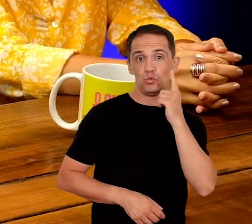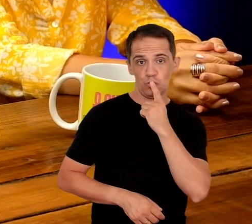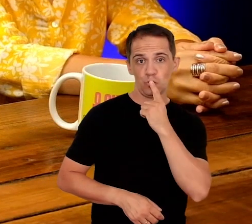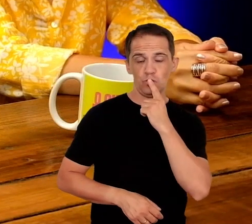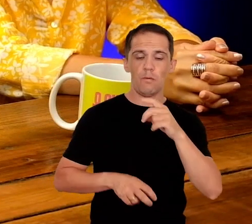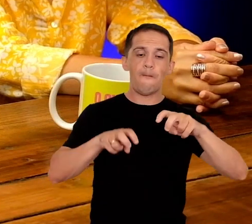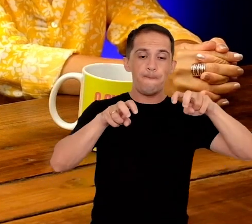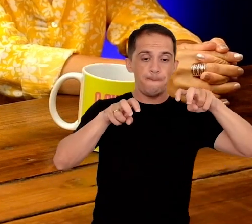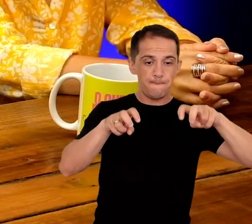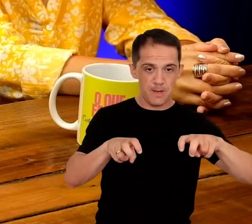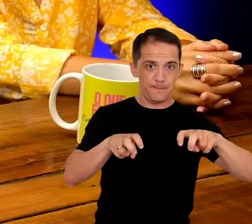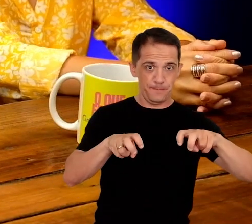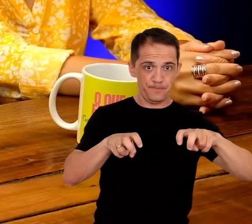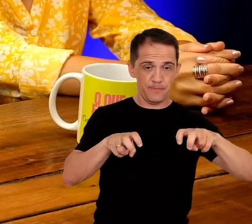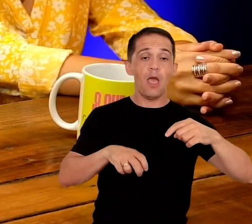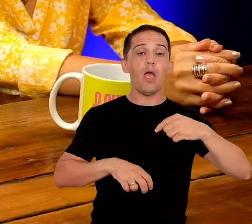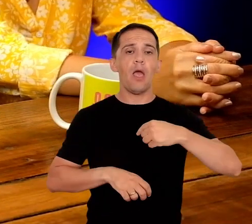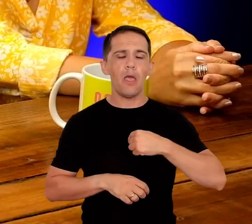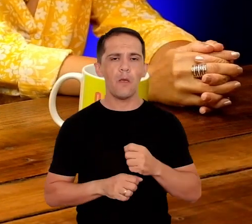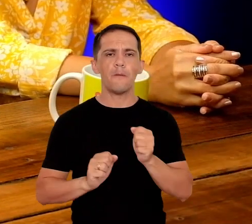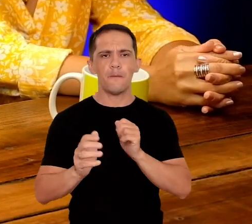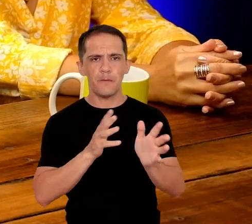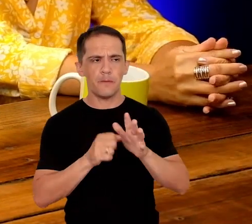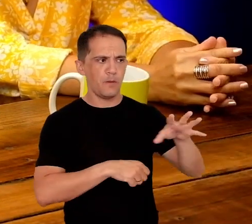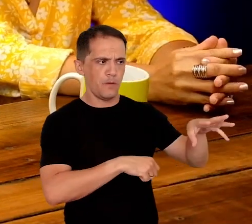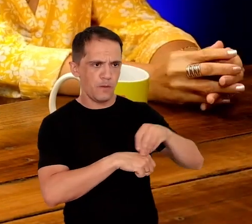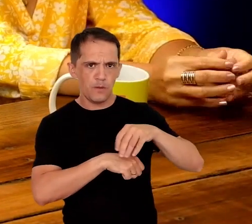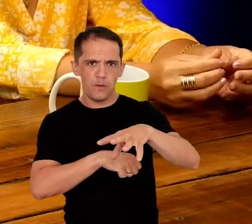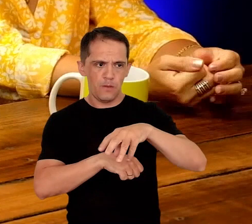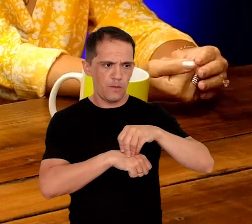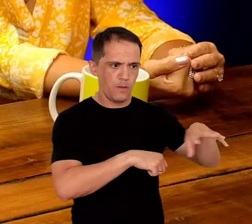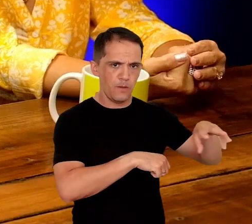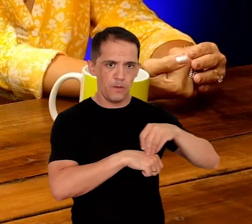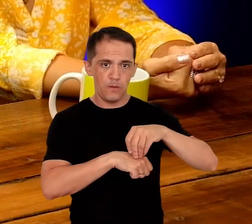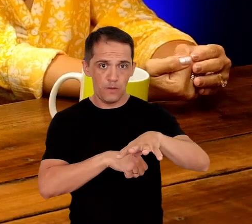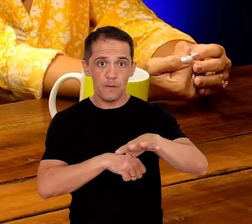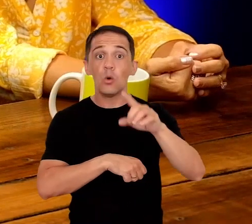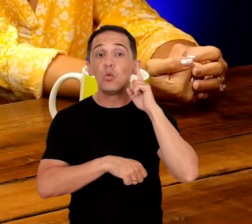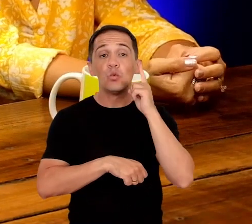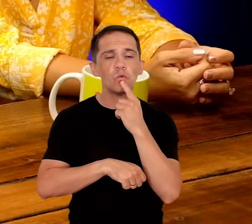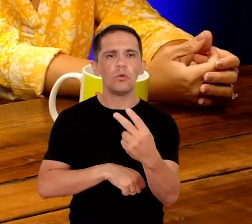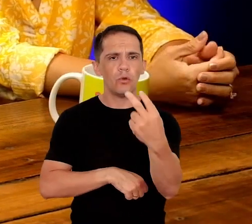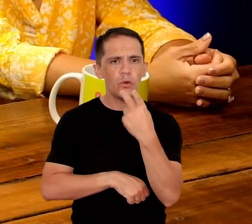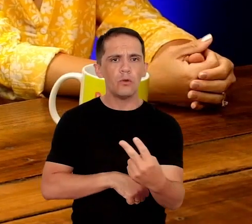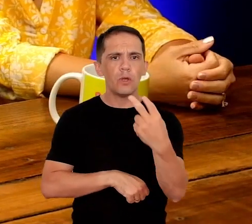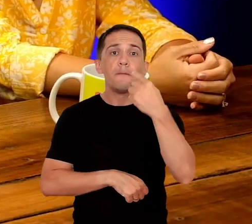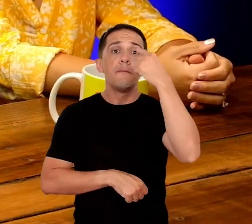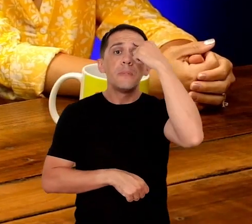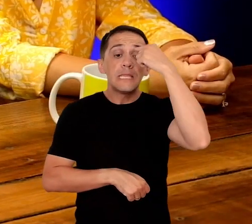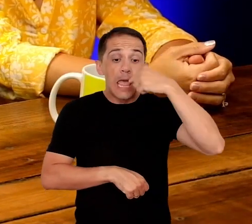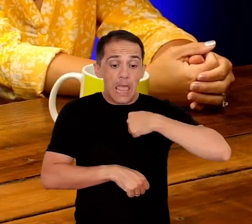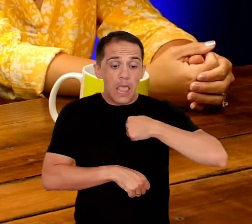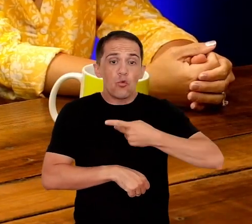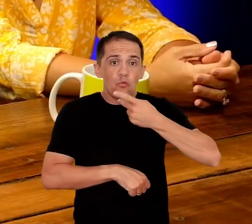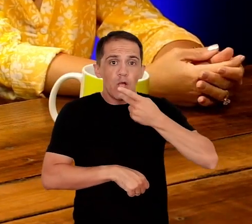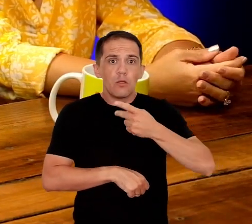o surdo ficou bravo comigo. Mas não é eu que estou falando, é ele. Só que eles olham tanto para nós, né, como o emissor